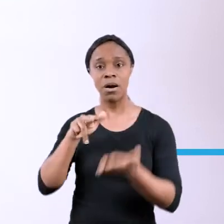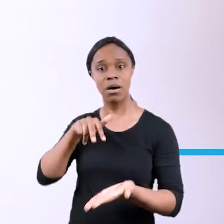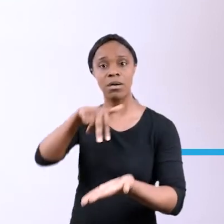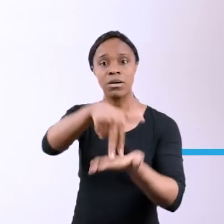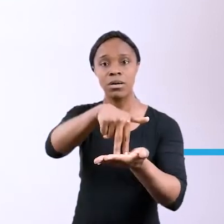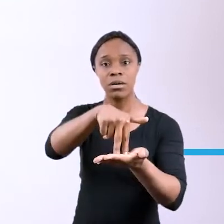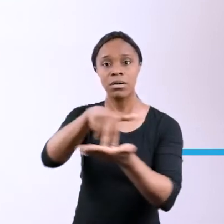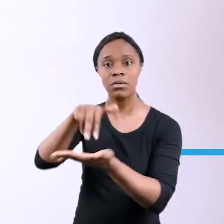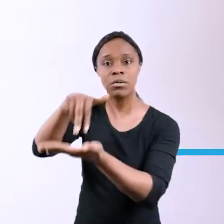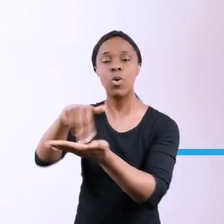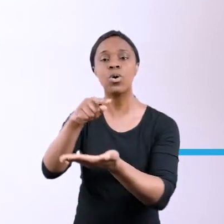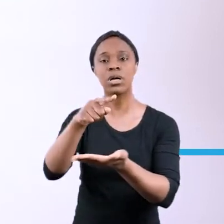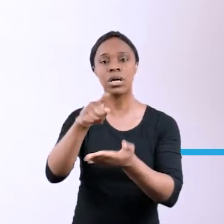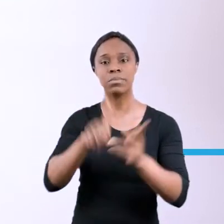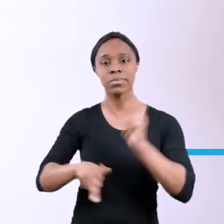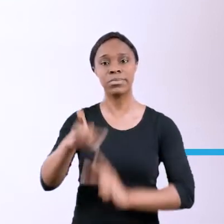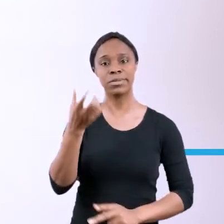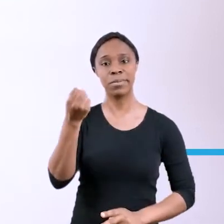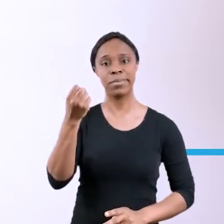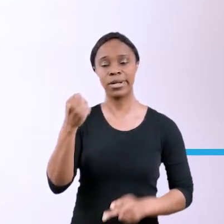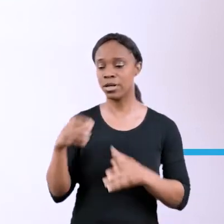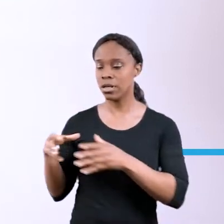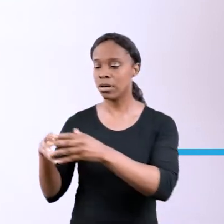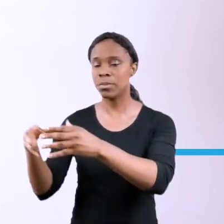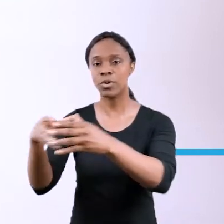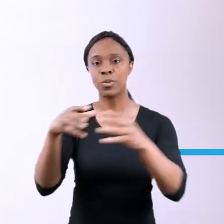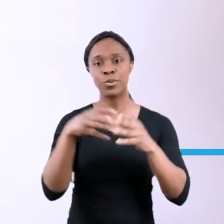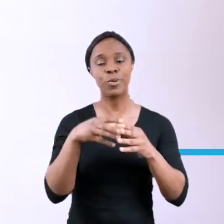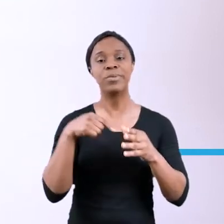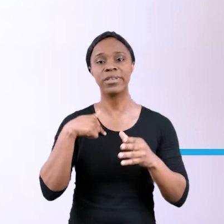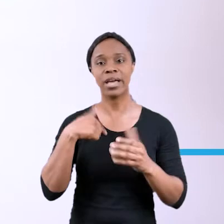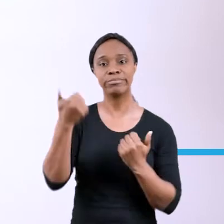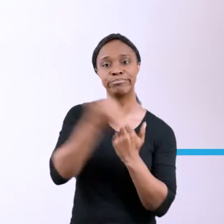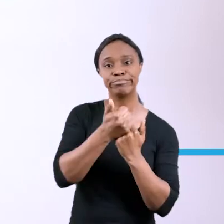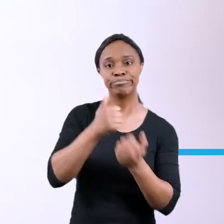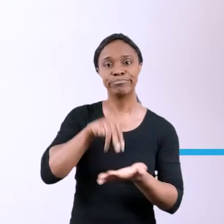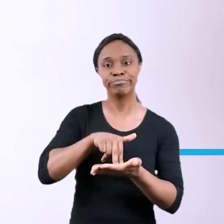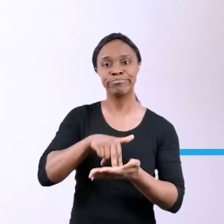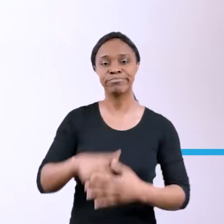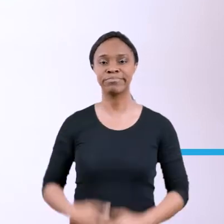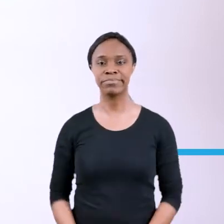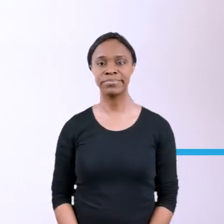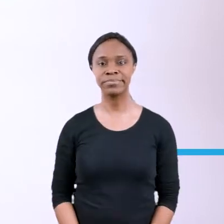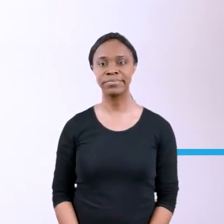branca, enquanto os demais grupos são subrepresentados.